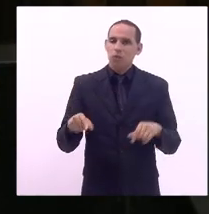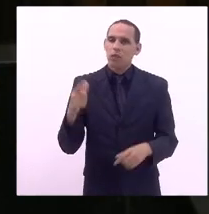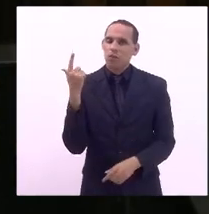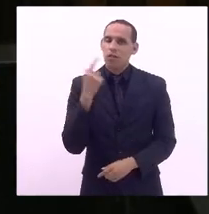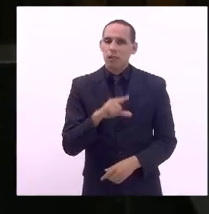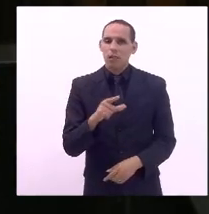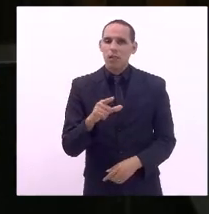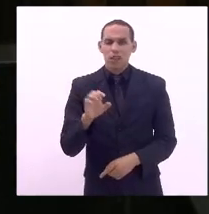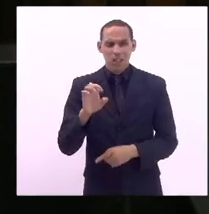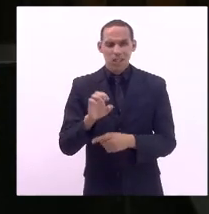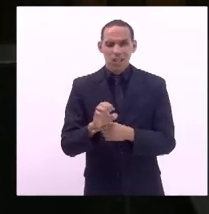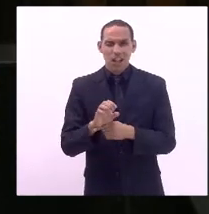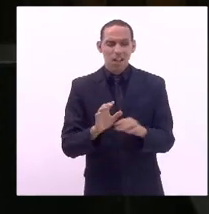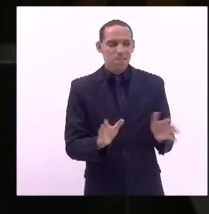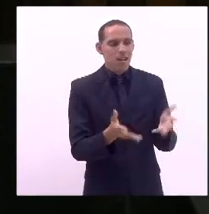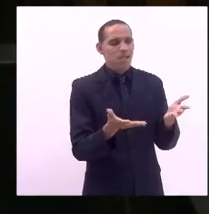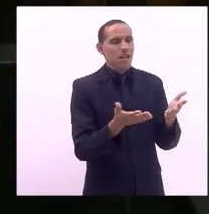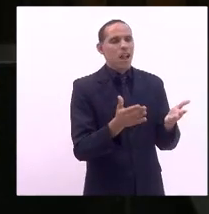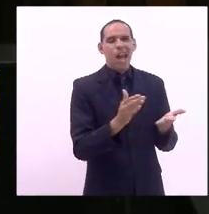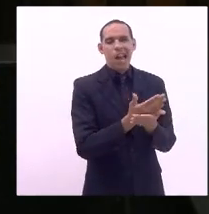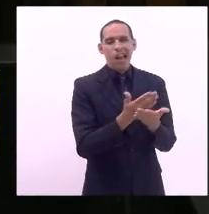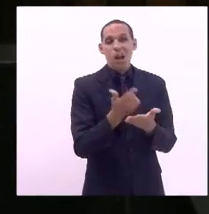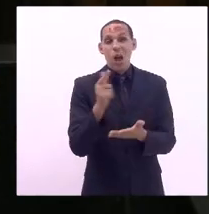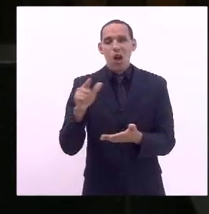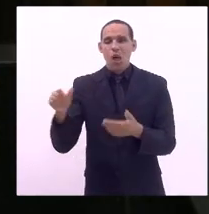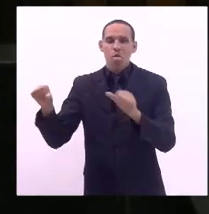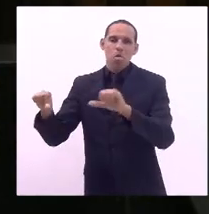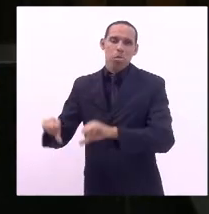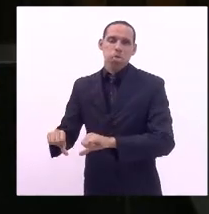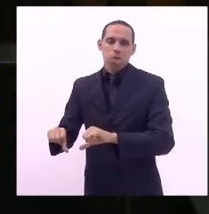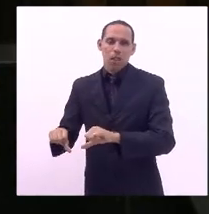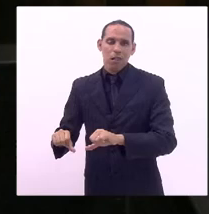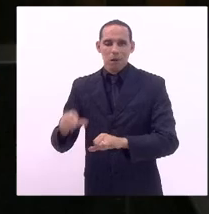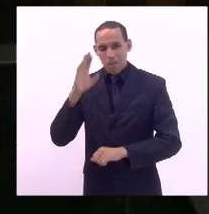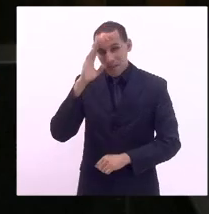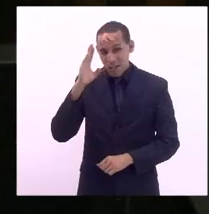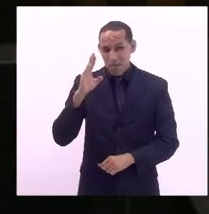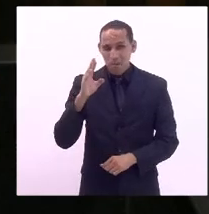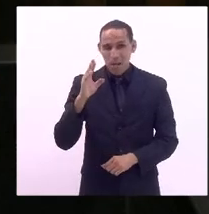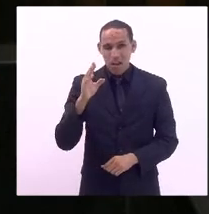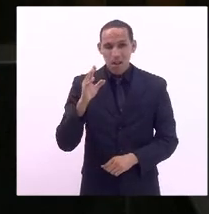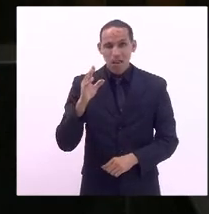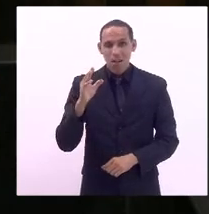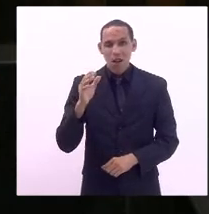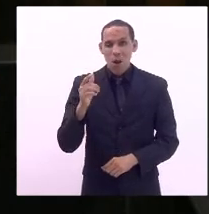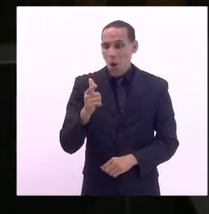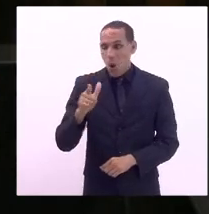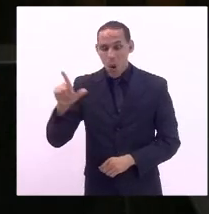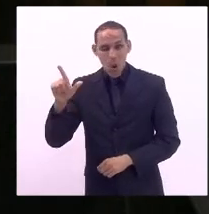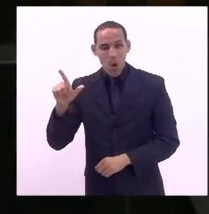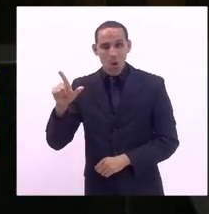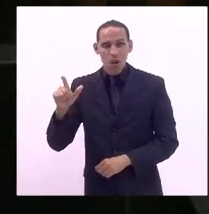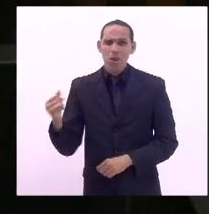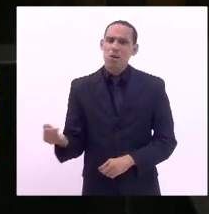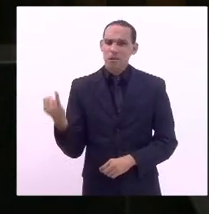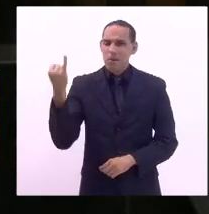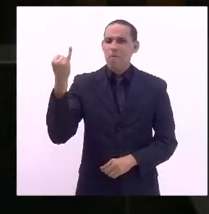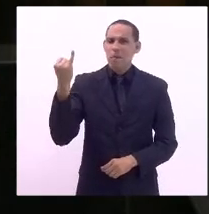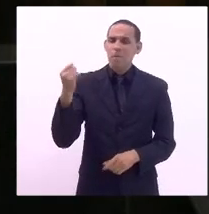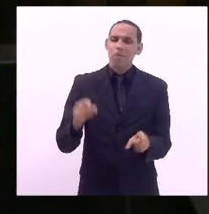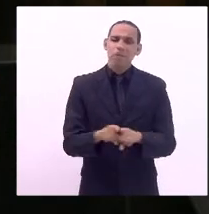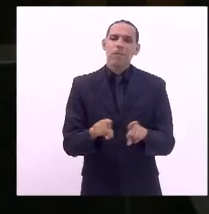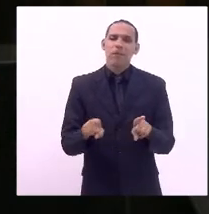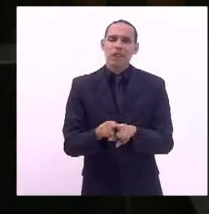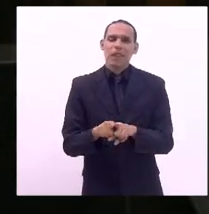pode ter um Estado que valoriza alguns e não valoriza outros, especialmente quando esses outros são muito importantes para a arrecadação